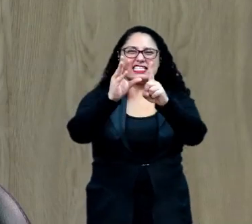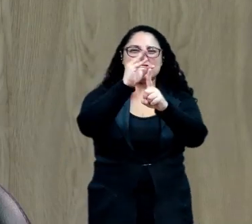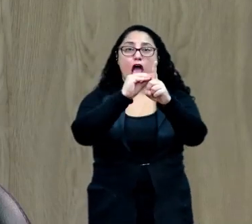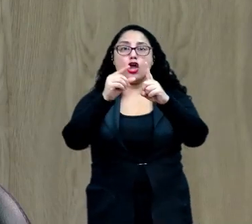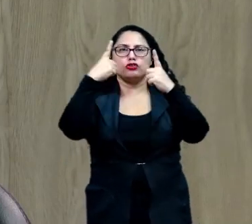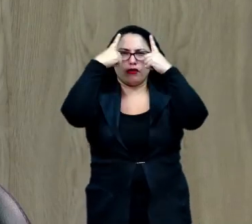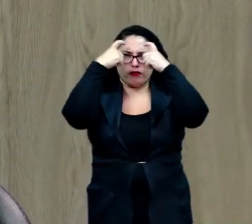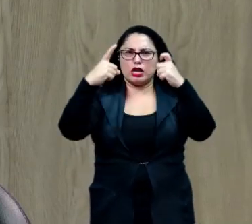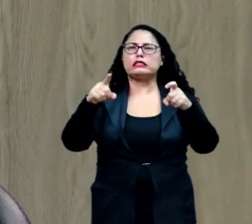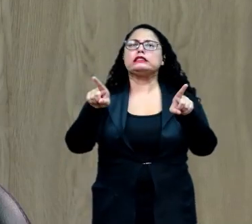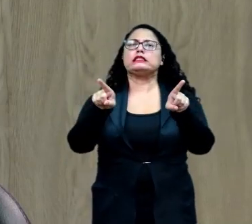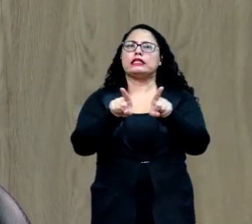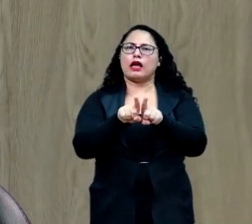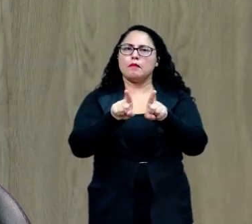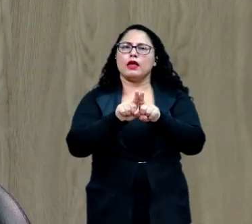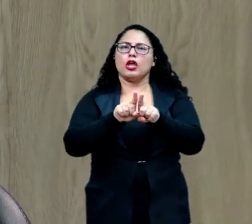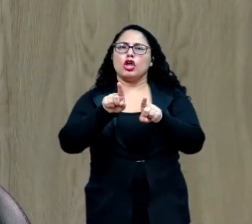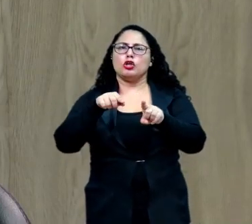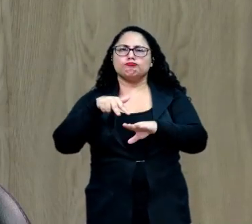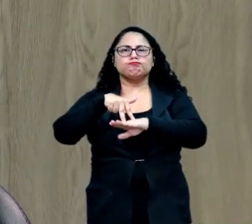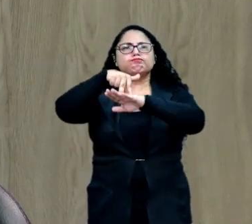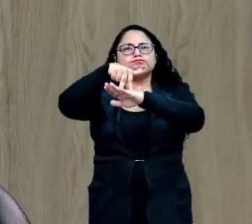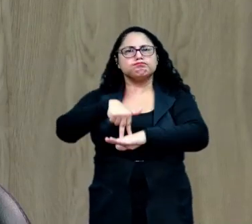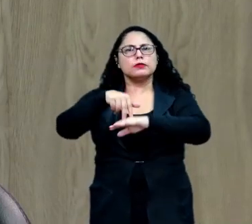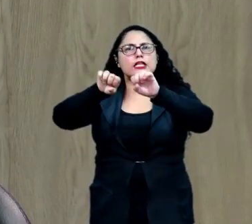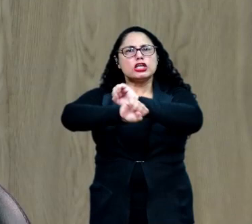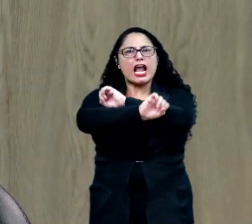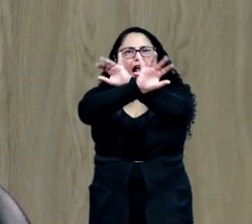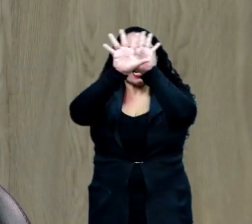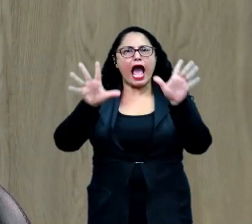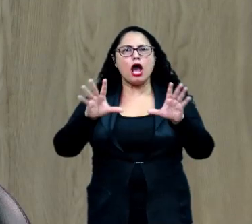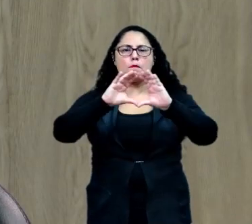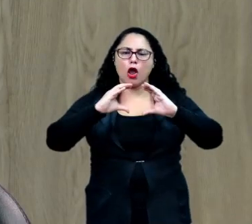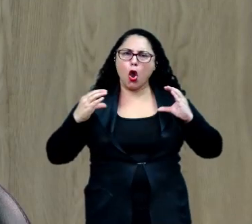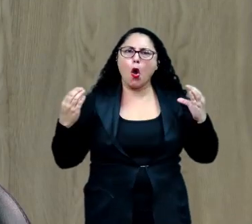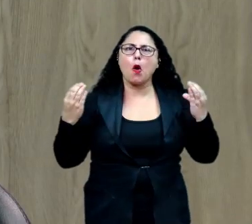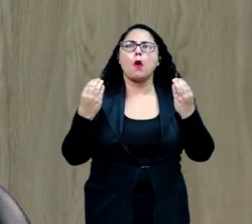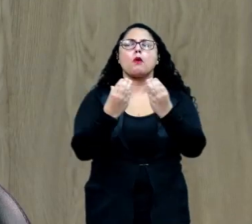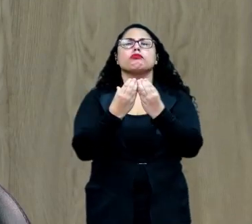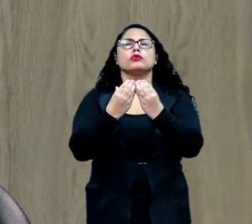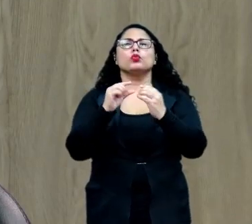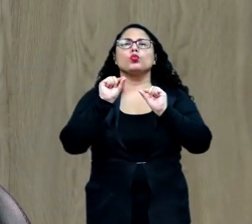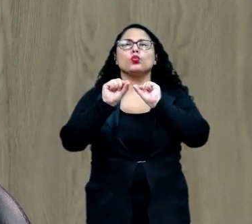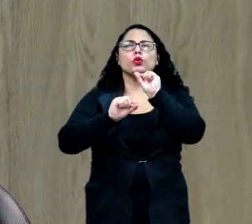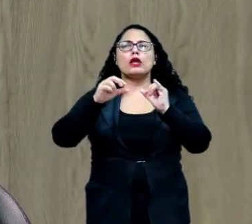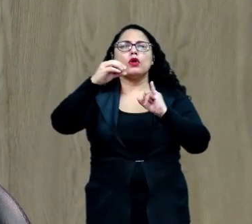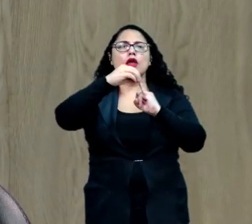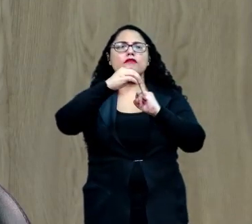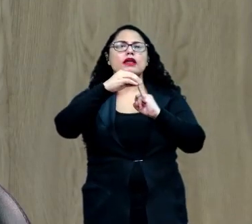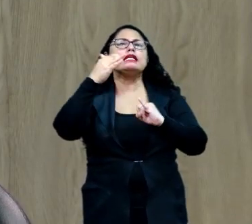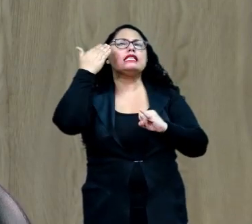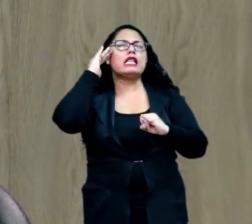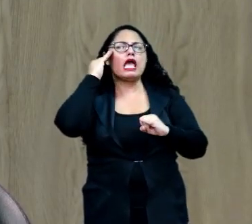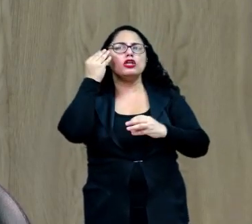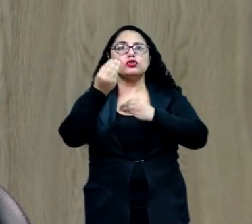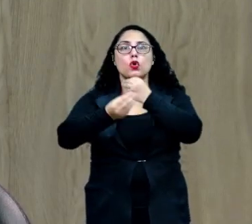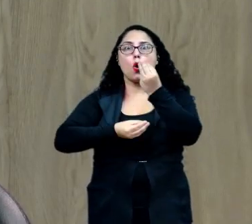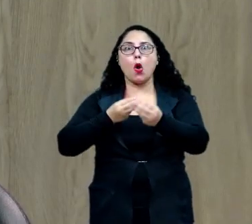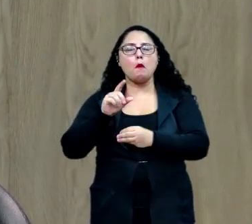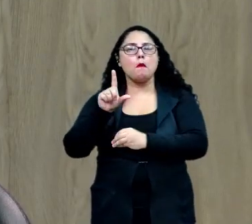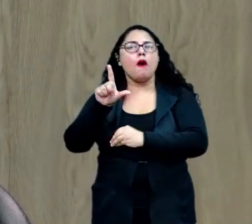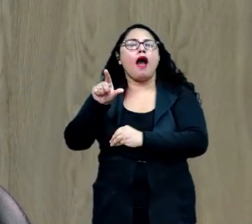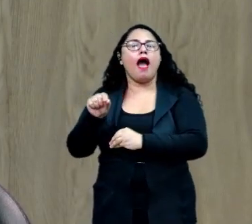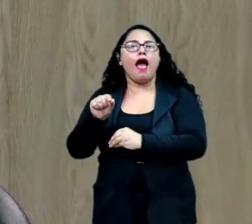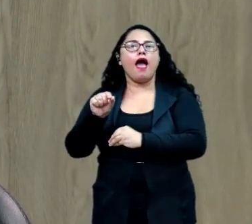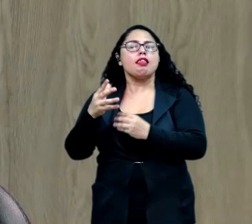violências, onde também vamos estar posicionando, deixando mais claro para toda a comunidade, né, o que o IFB entende sobre isso e como